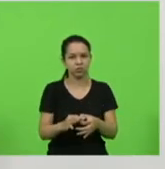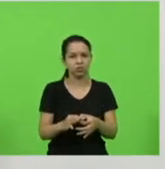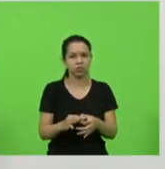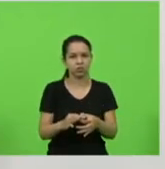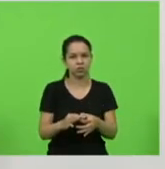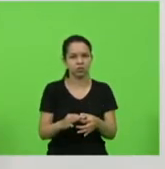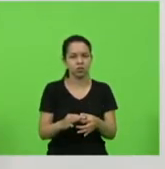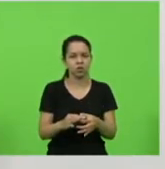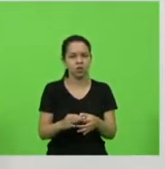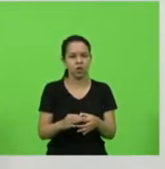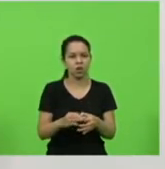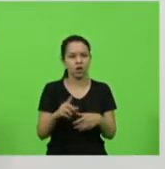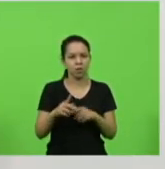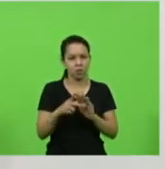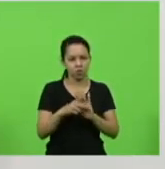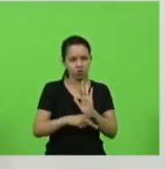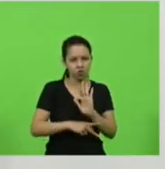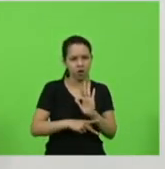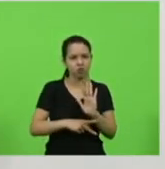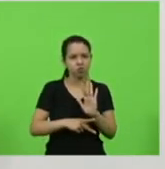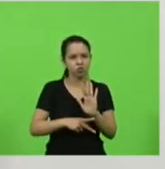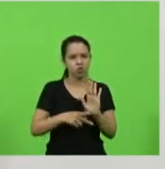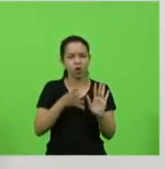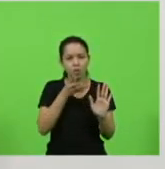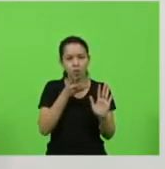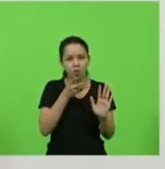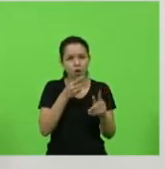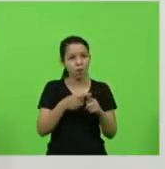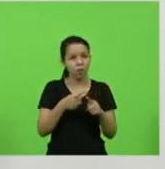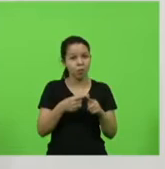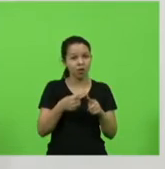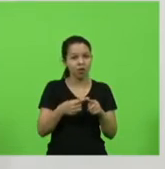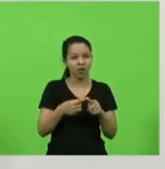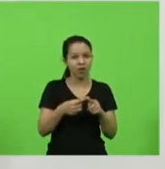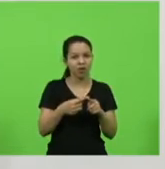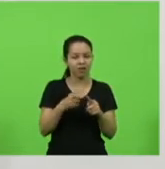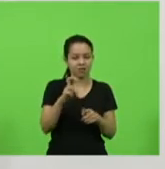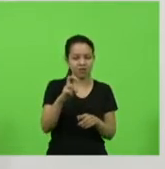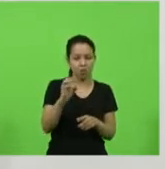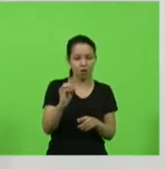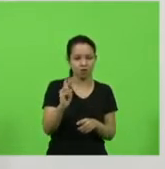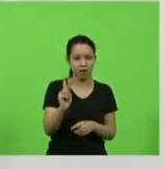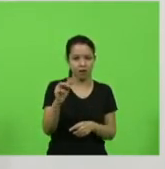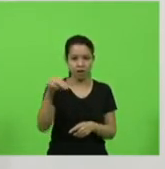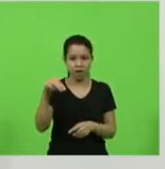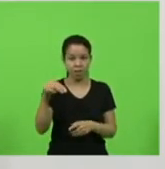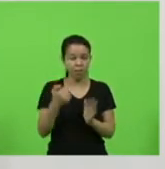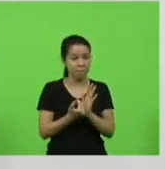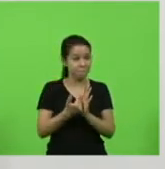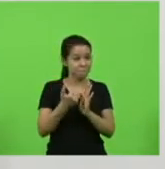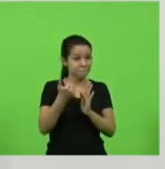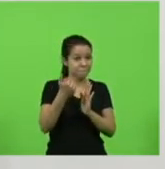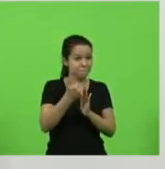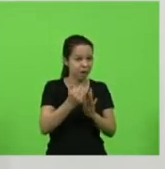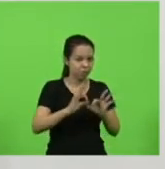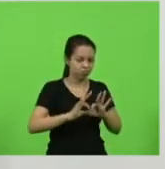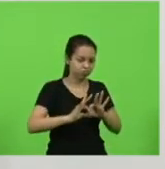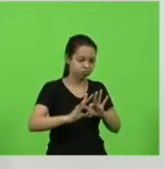longo, porque são mais de 50 quilômetros, e de uma rodovia muito complexa, até